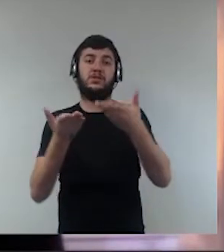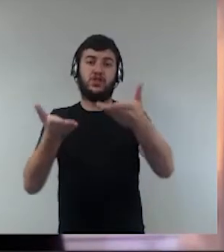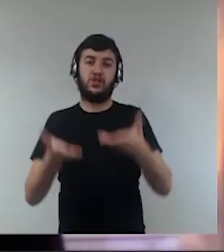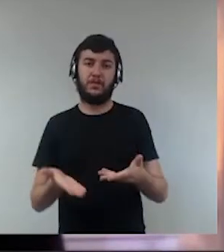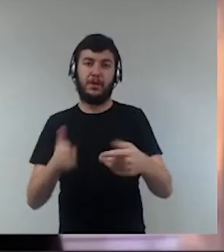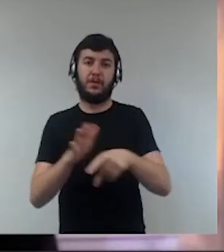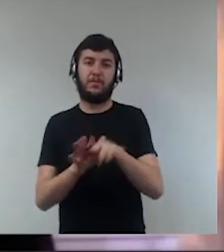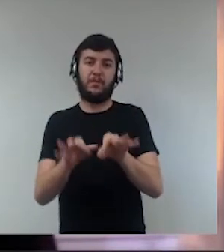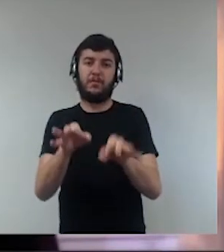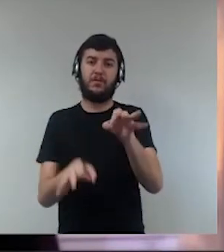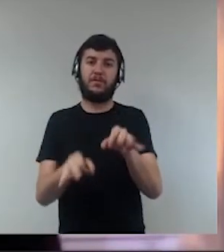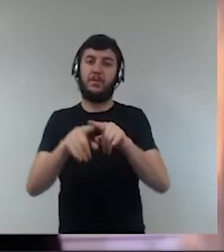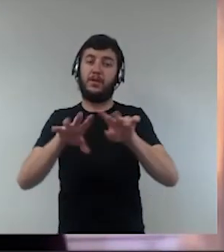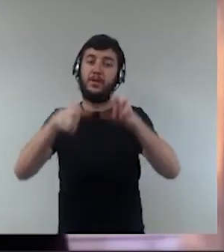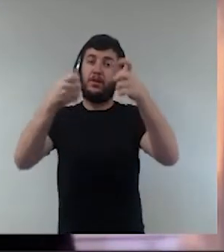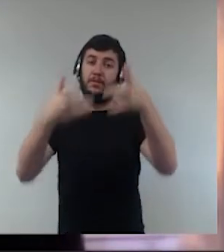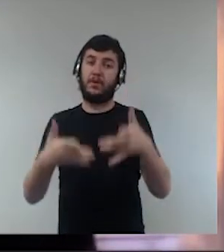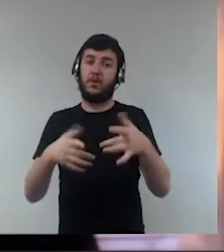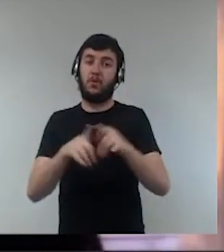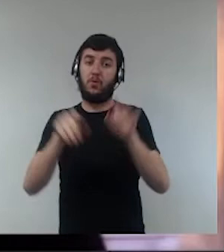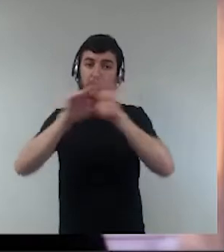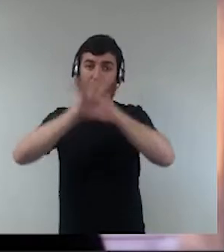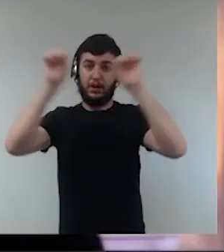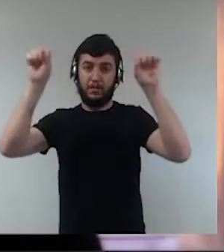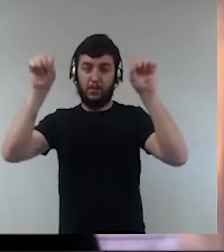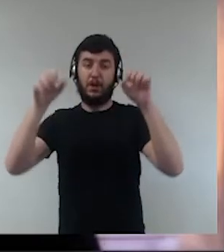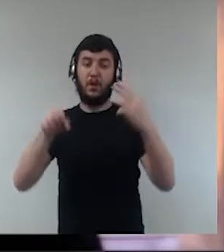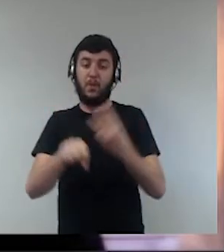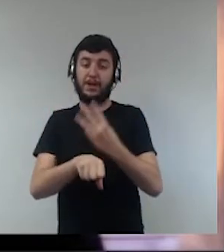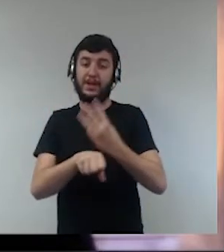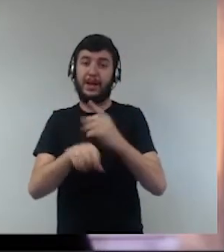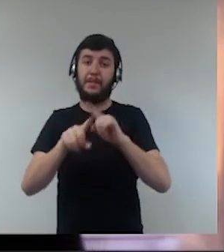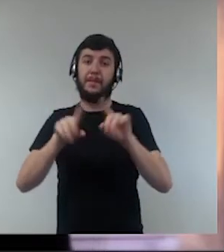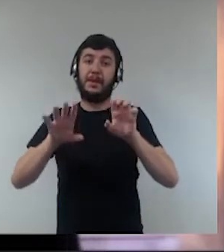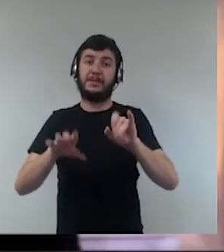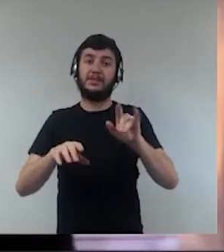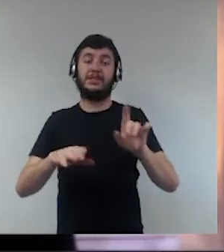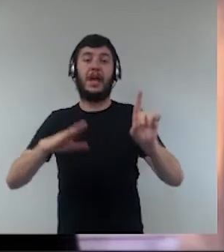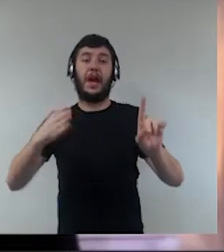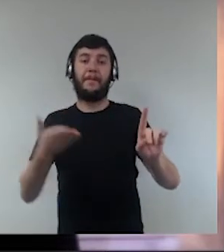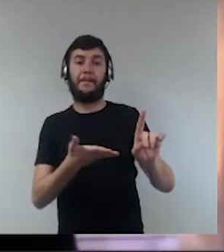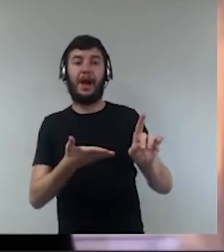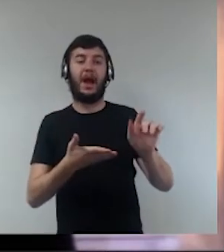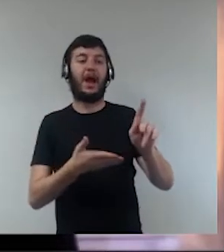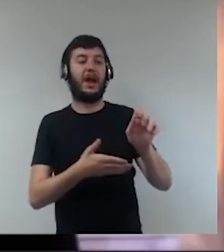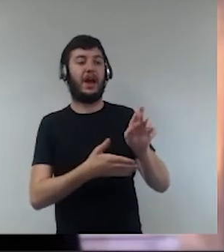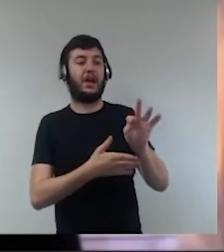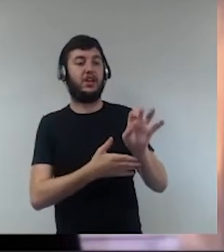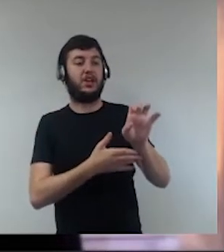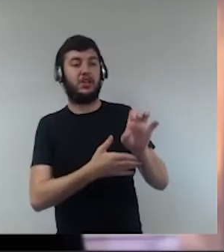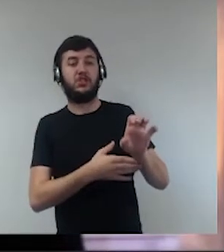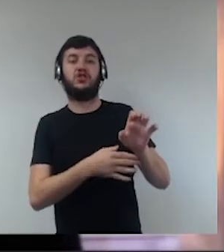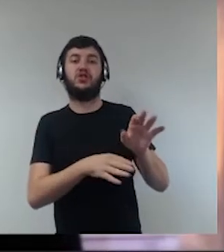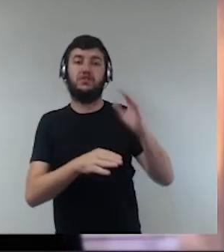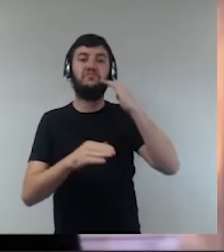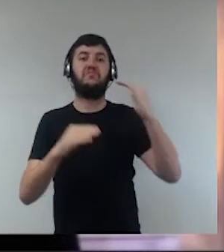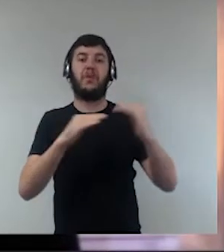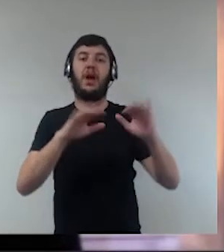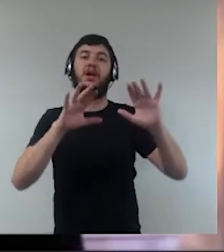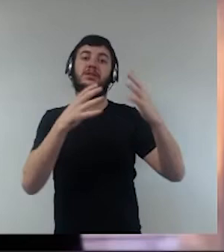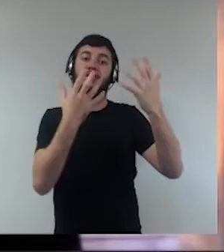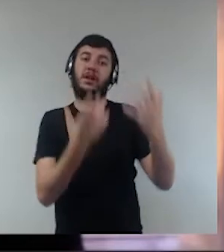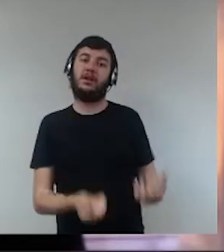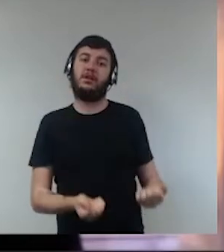o tribunal só poderia usar o WhatsApp desde que as partes concordassem, ou seja, as partes elas deveriam